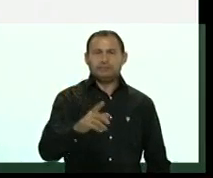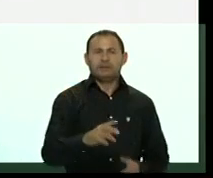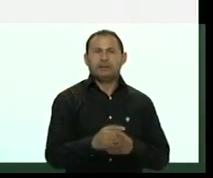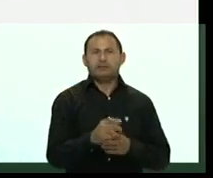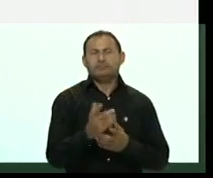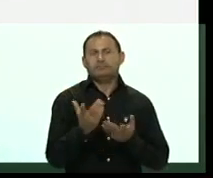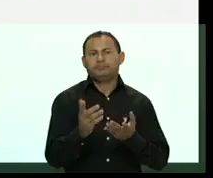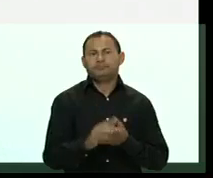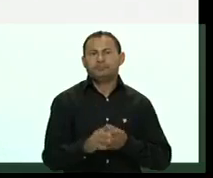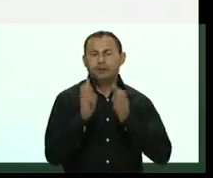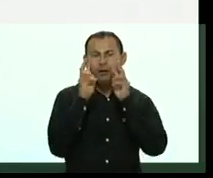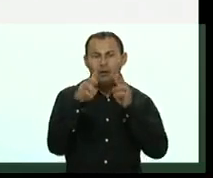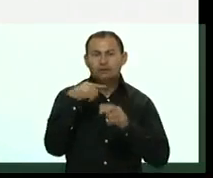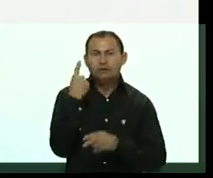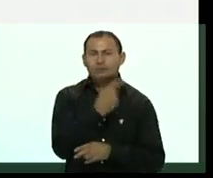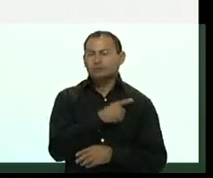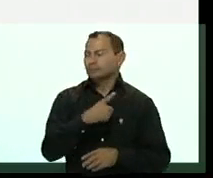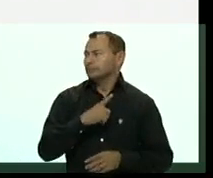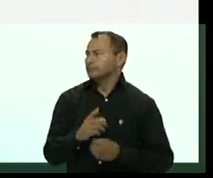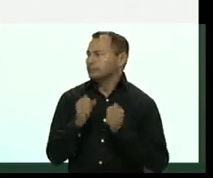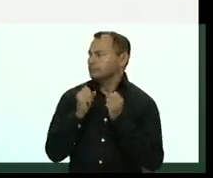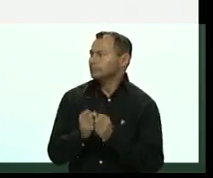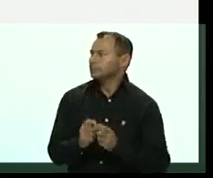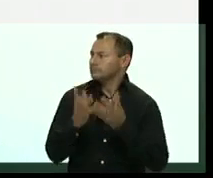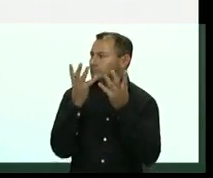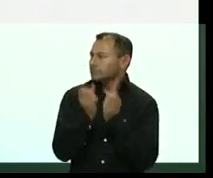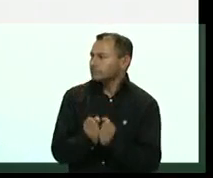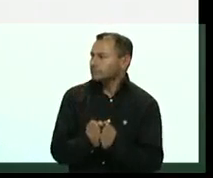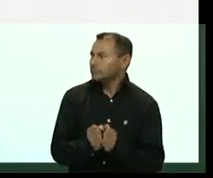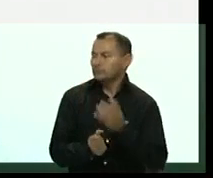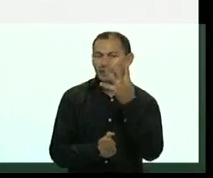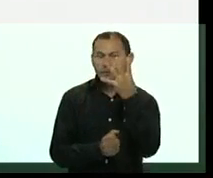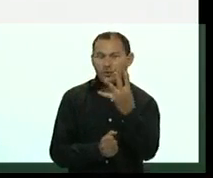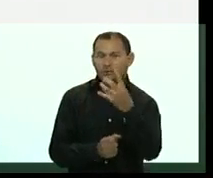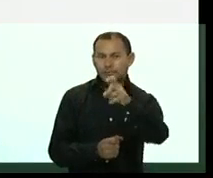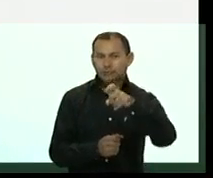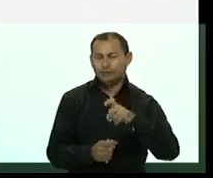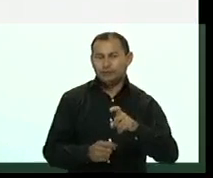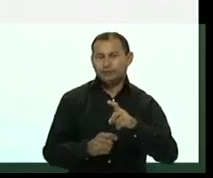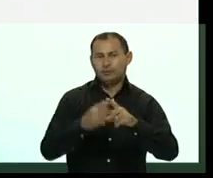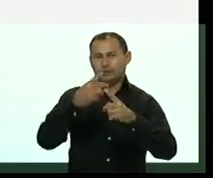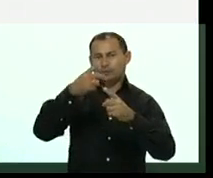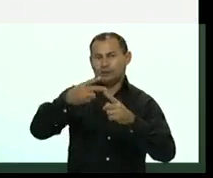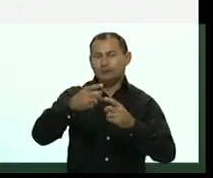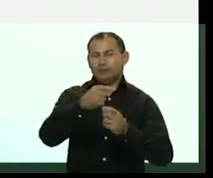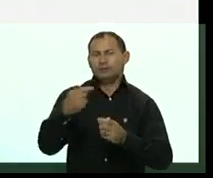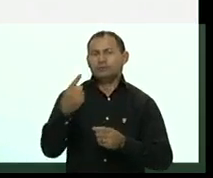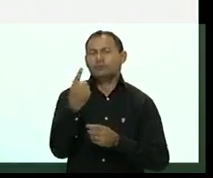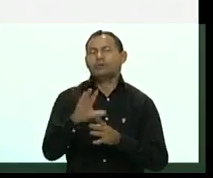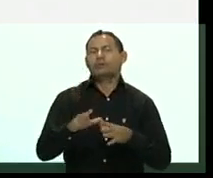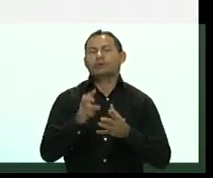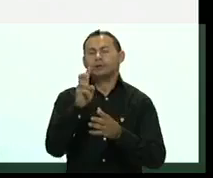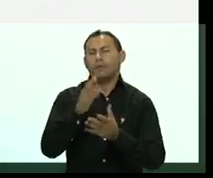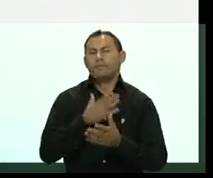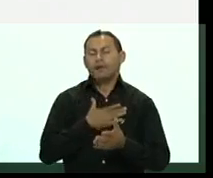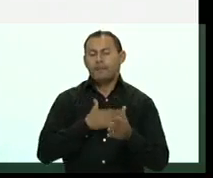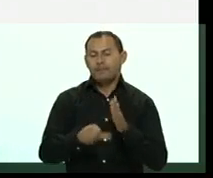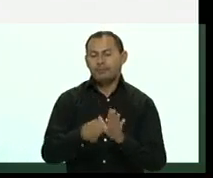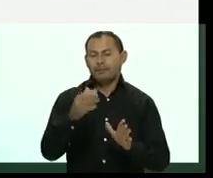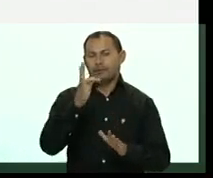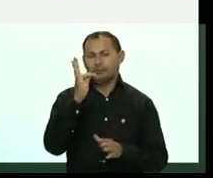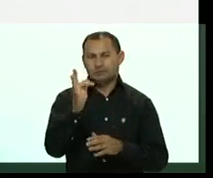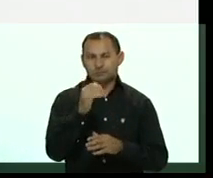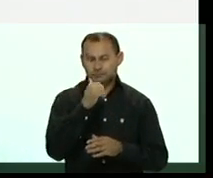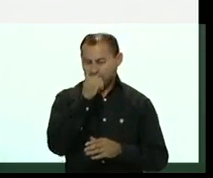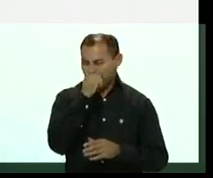tá? Então, olha o que nós temos aqui. Eu posso considerar esse 4x² menos 1 como sendo a minha primeira